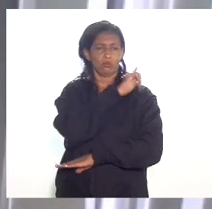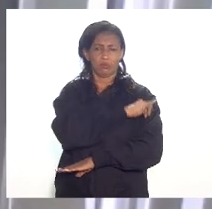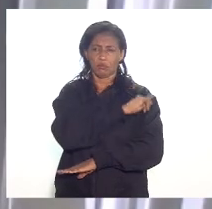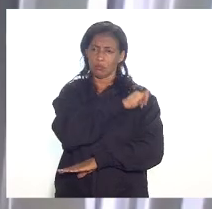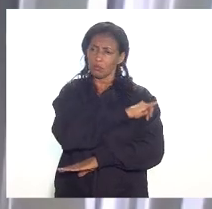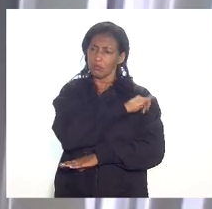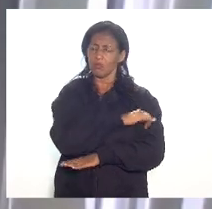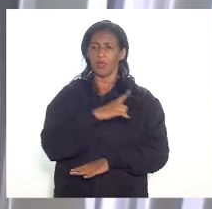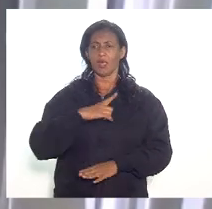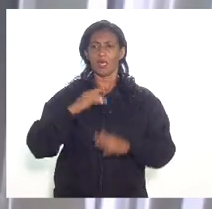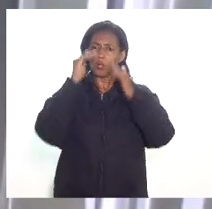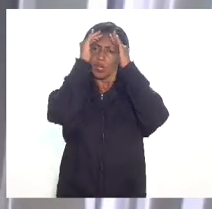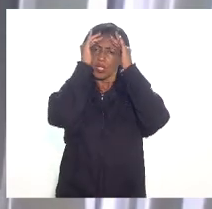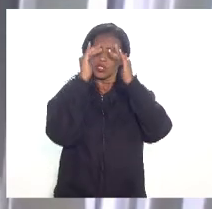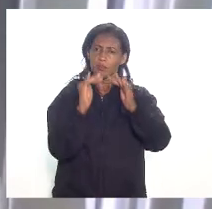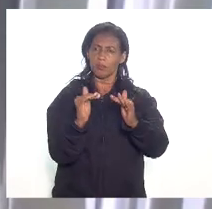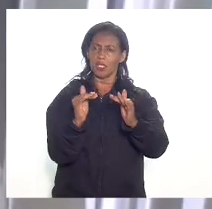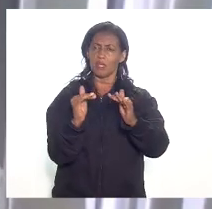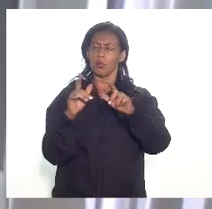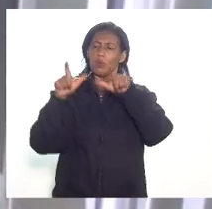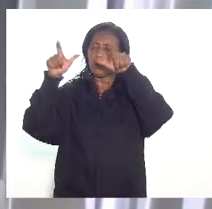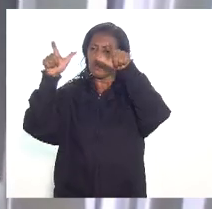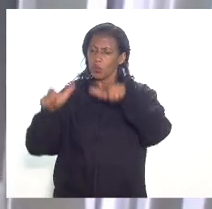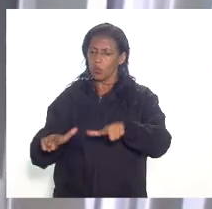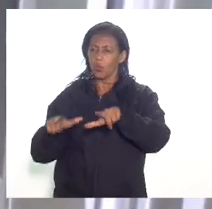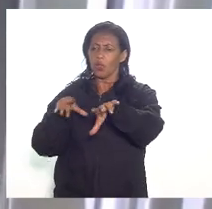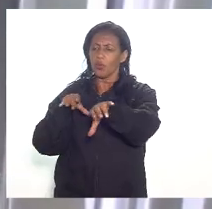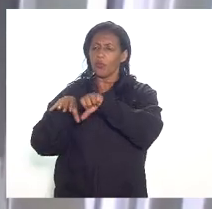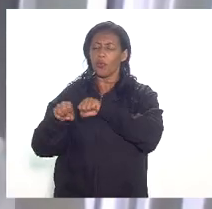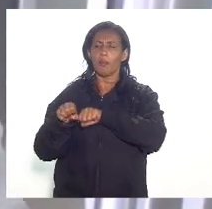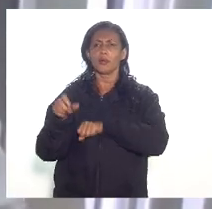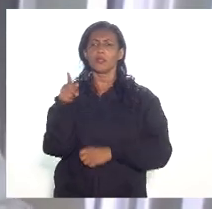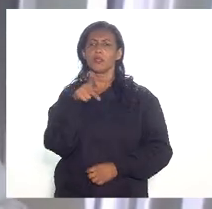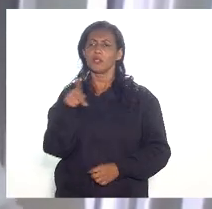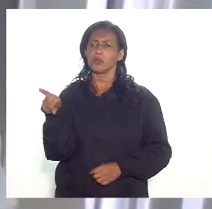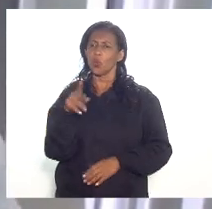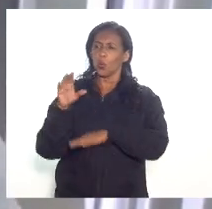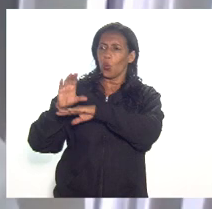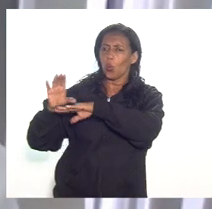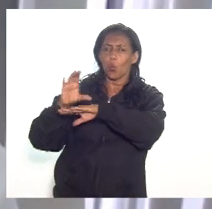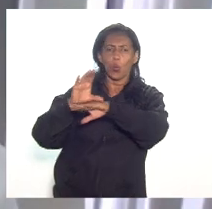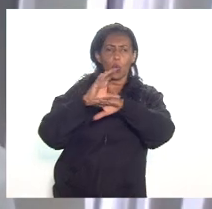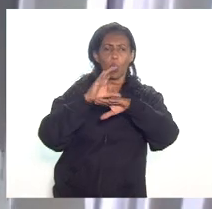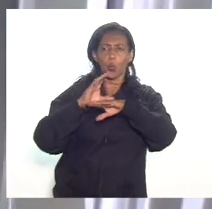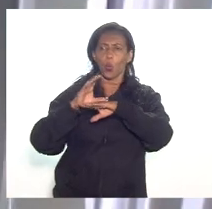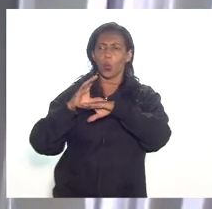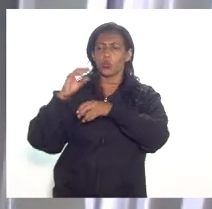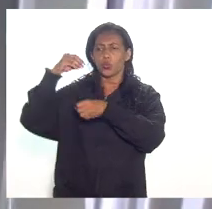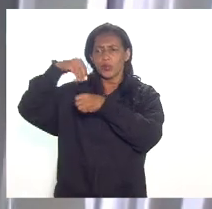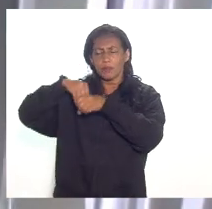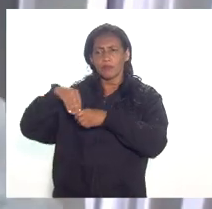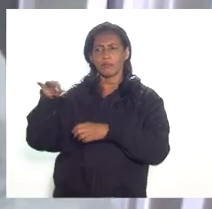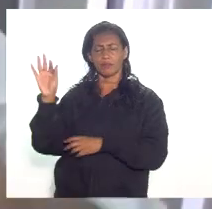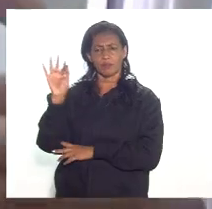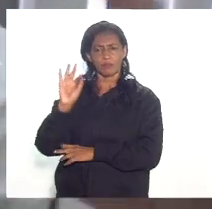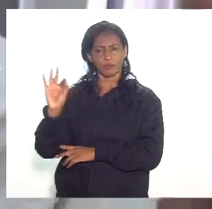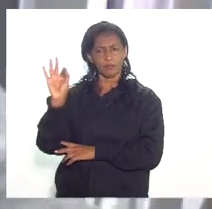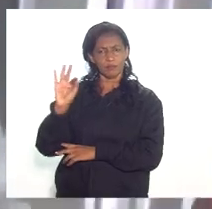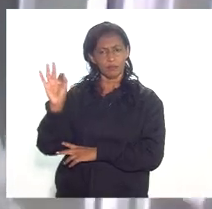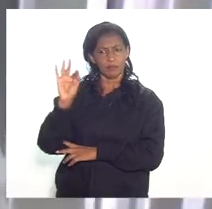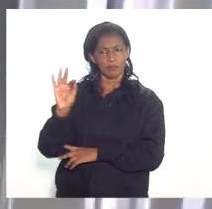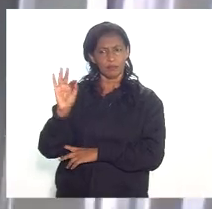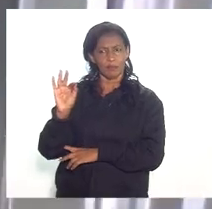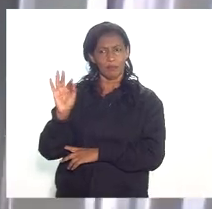tenho muito respeito pelos ambientes de formação de professores os cursos de licenciatura nas universidades as